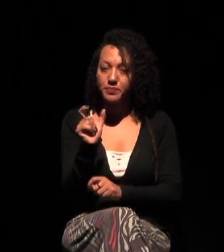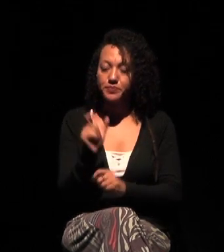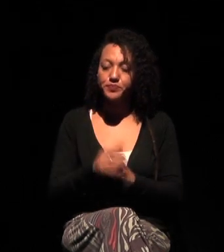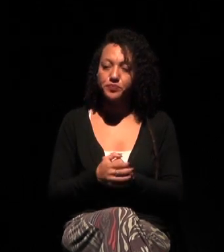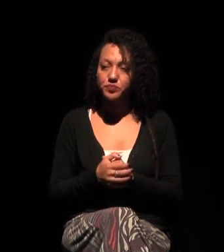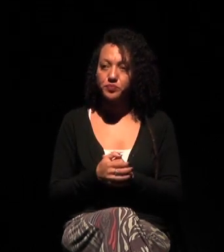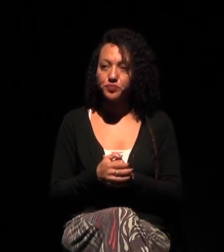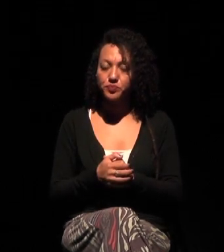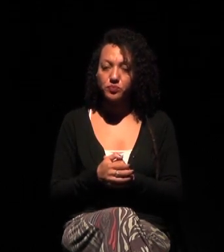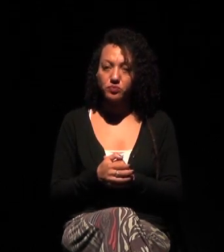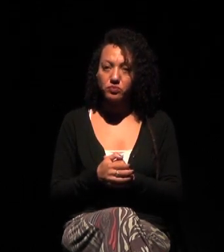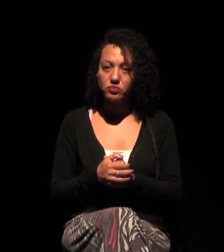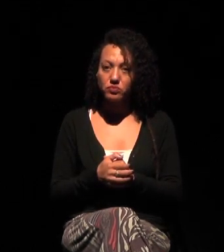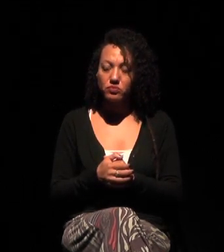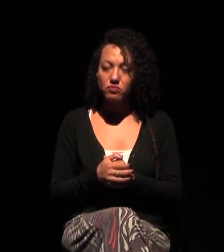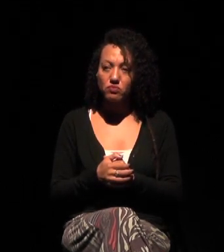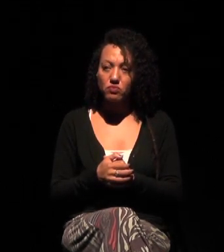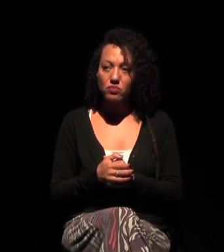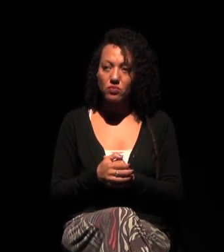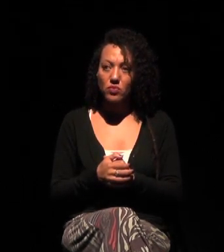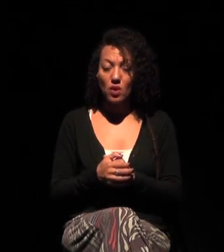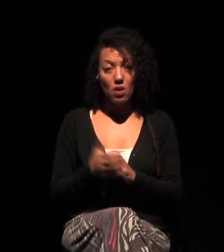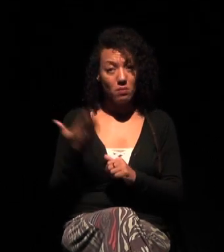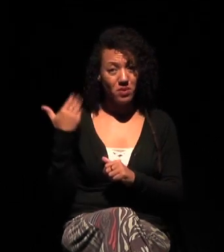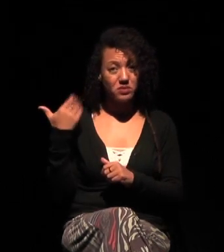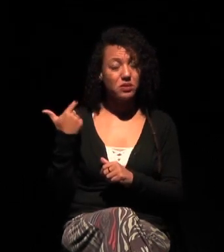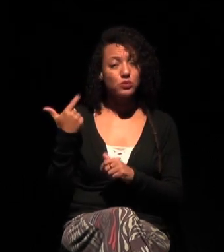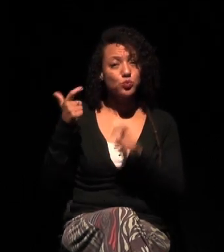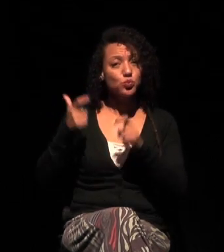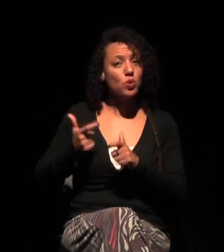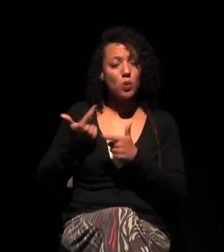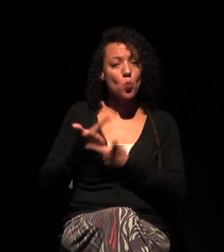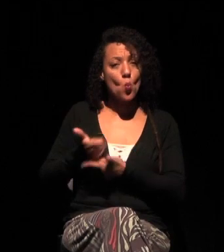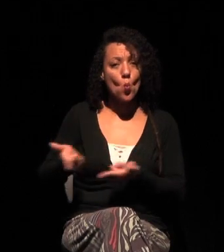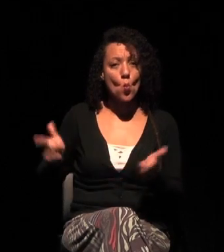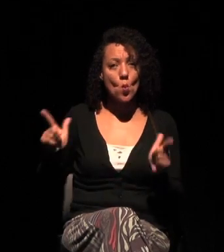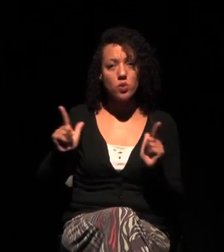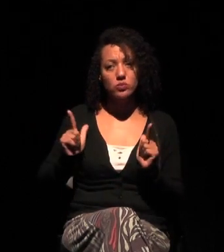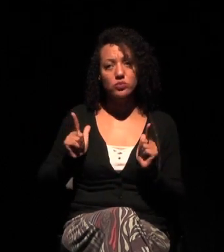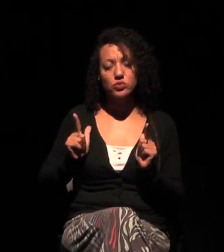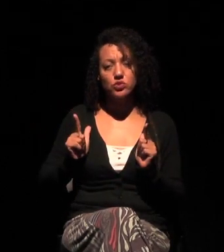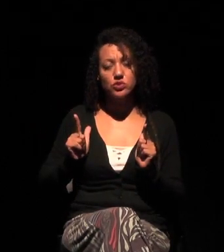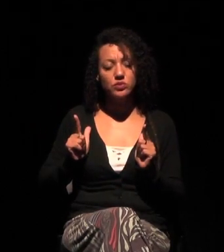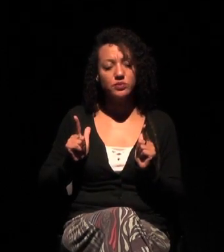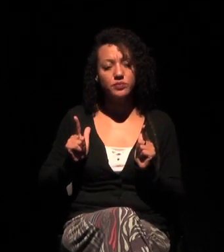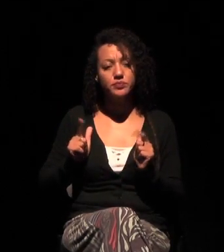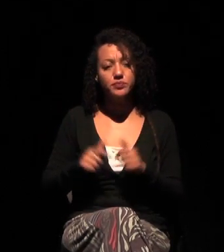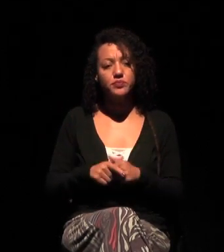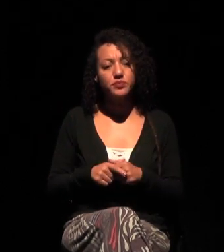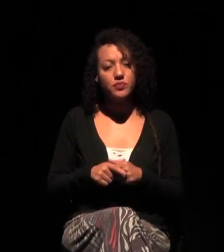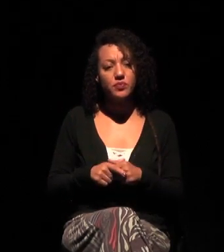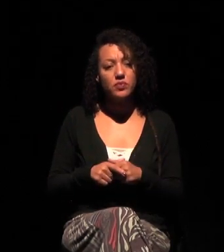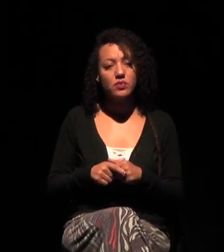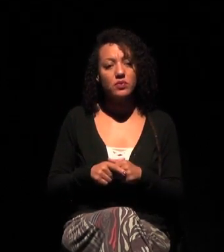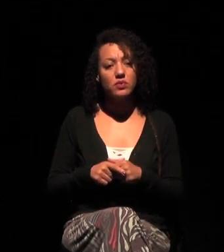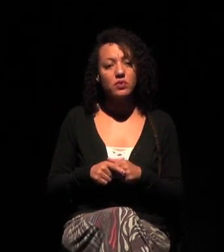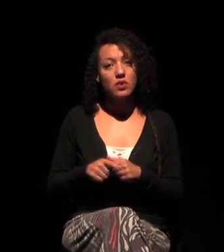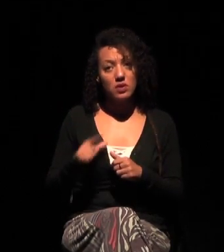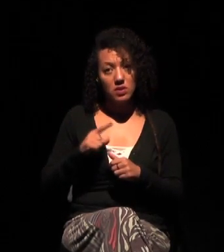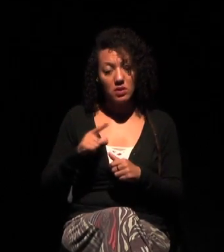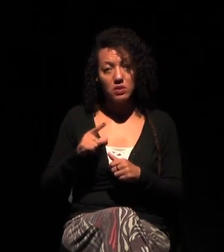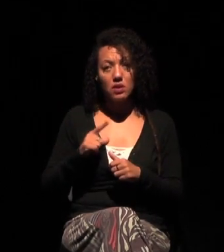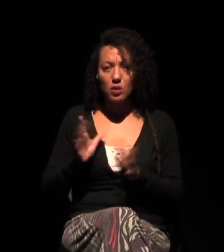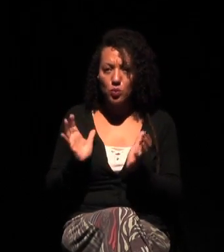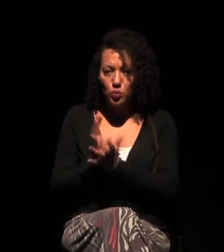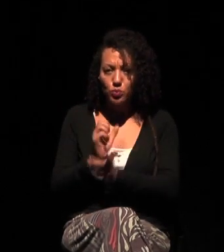que não praticamente não existiam em termos de observação passando vários grupos sociais